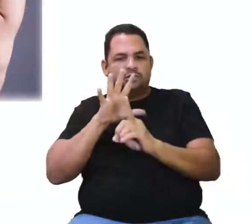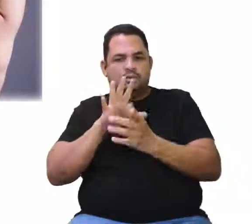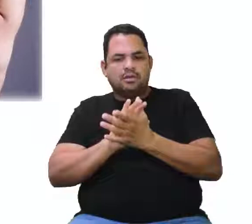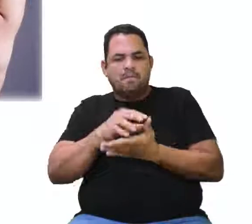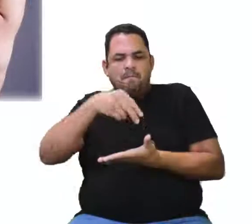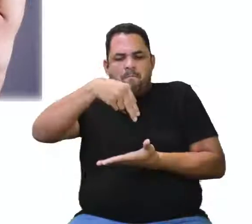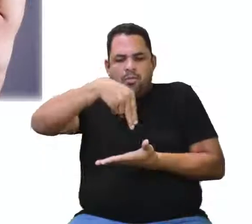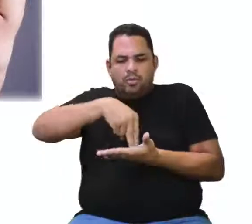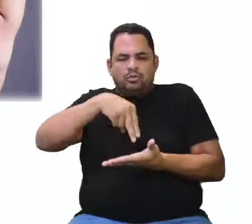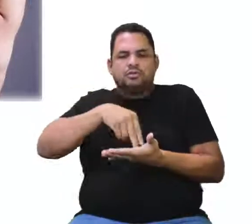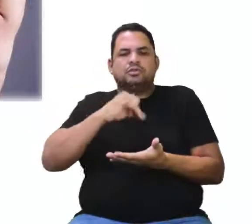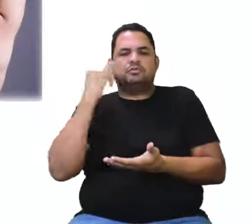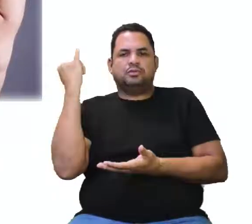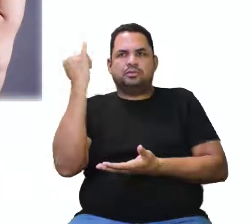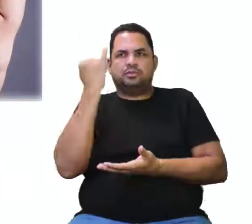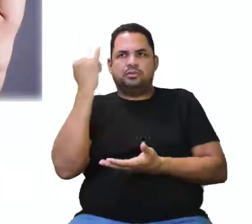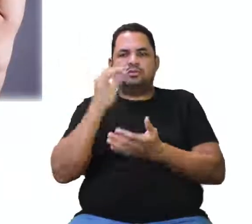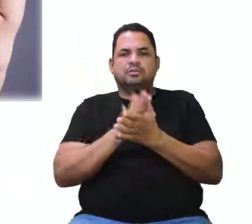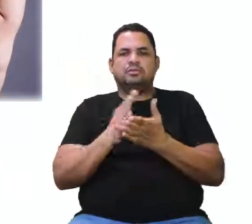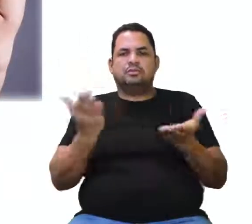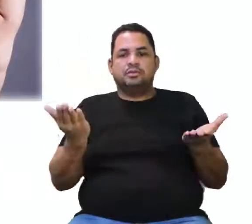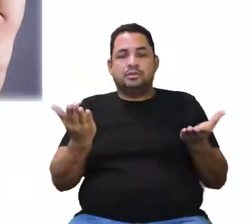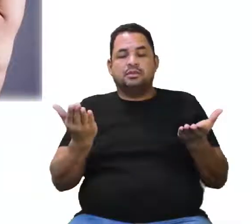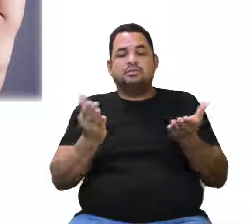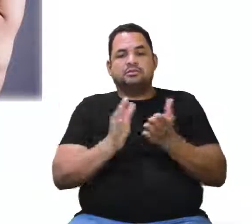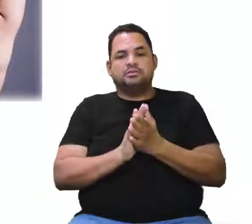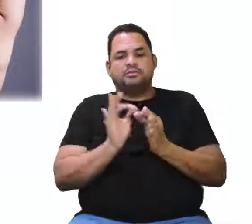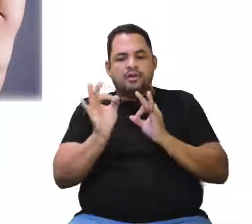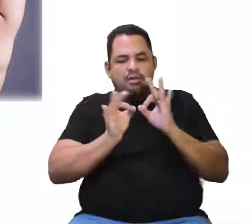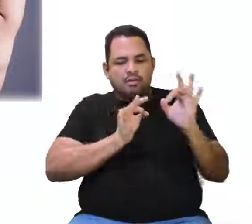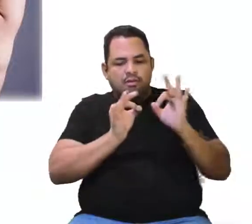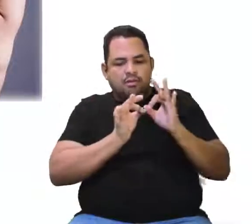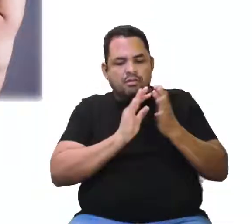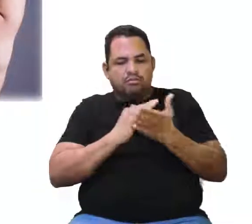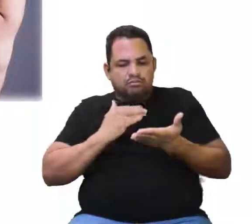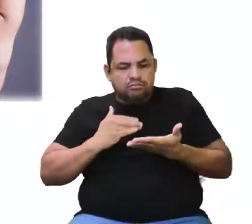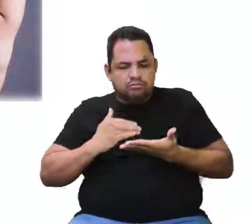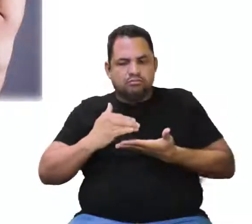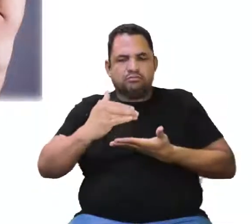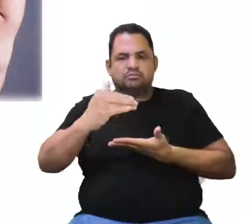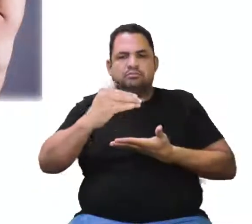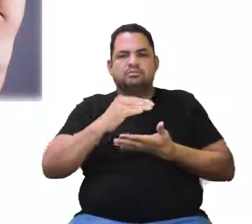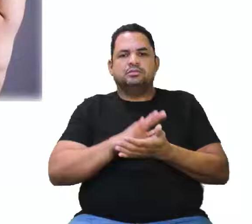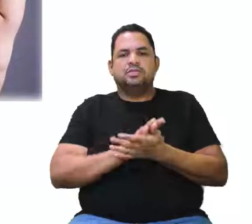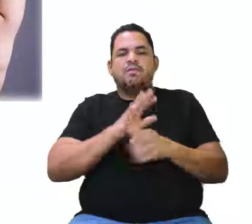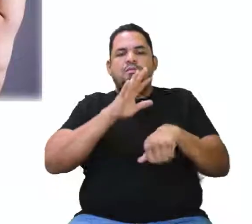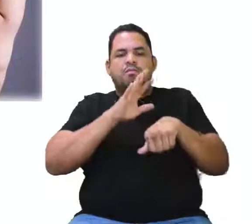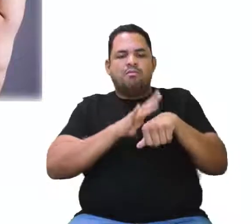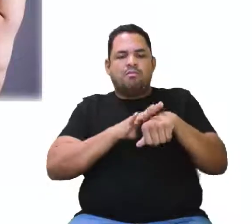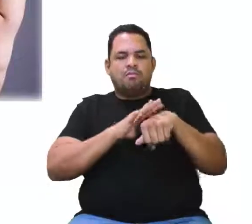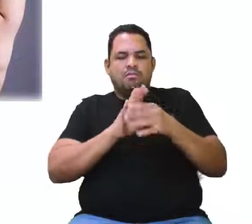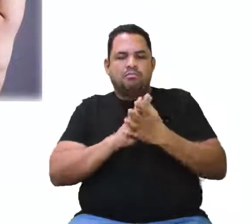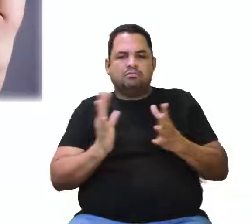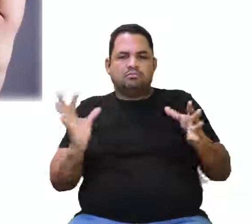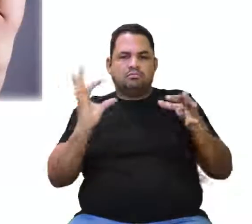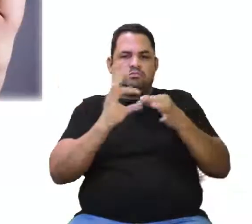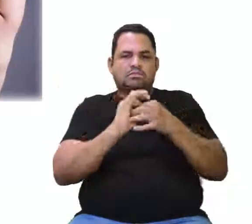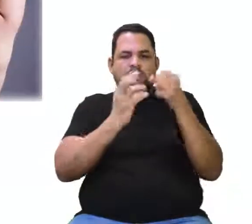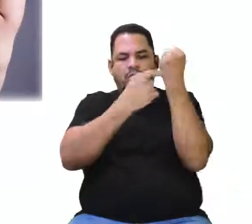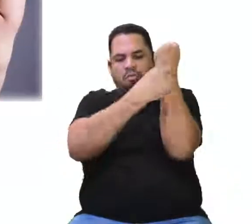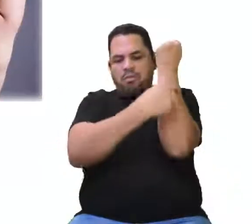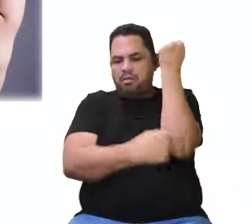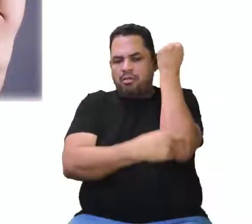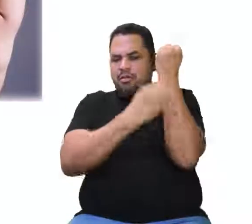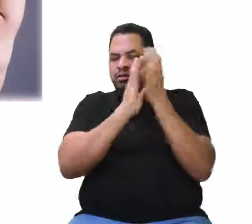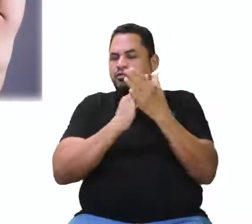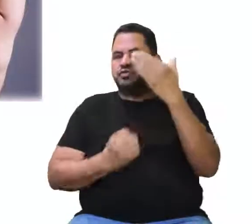postura é um fator determinante. Então, a gente vai construindo isso ao longo do tempo. Uma doença associada à coluna, ela não nasce